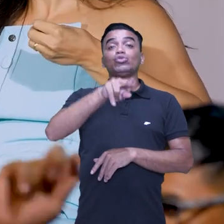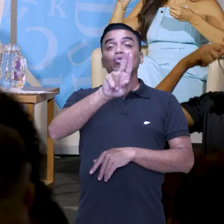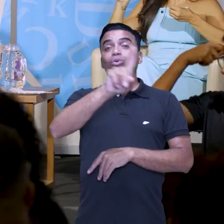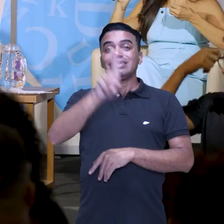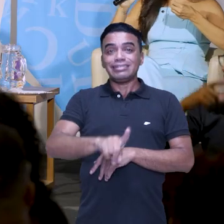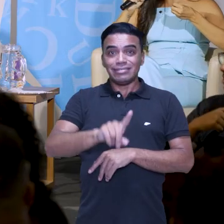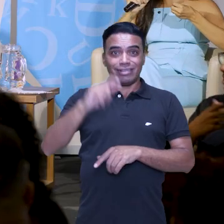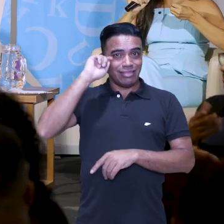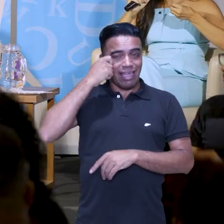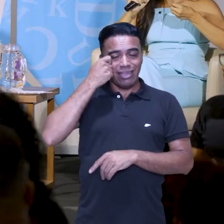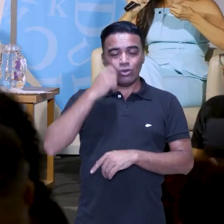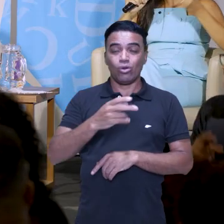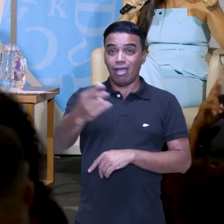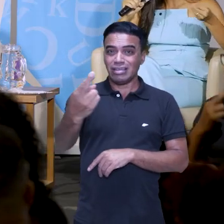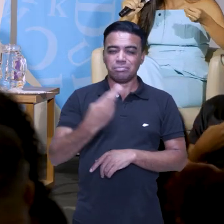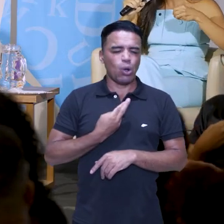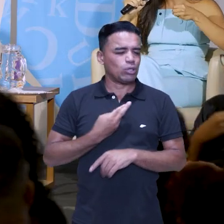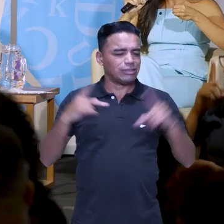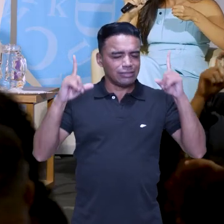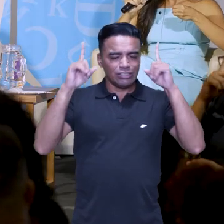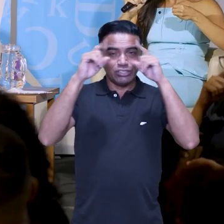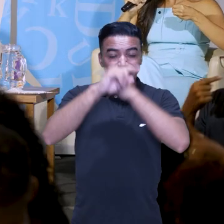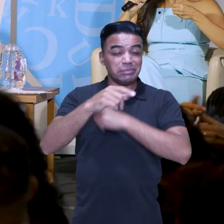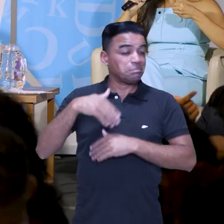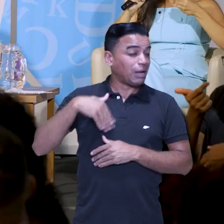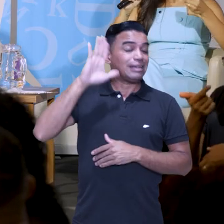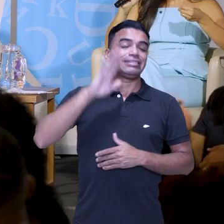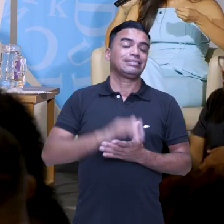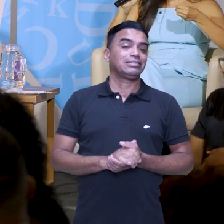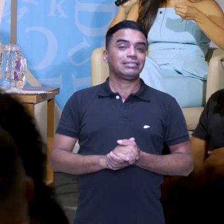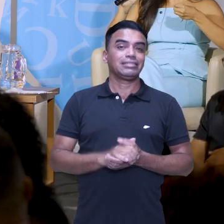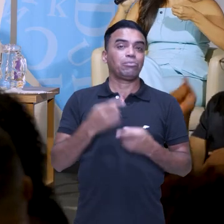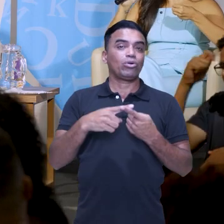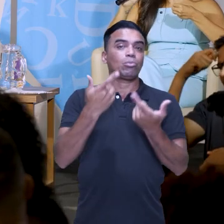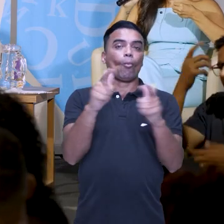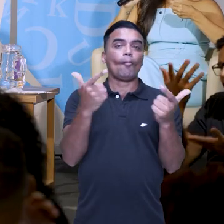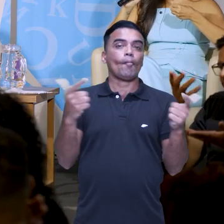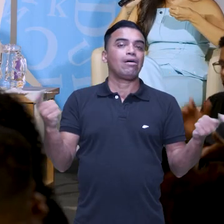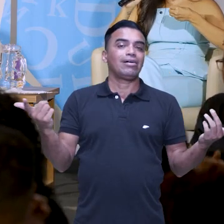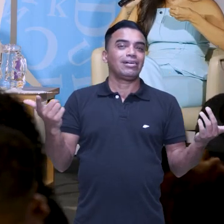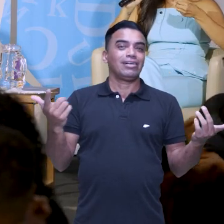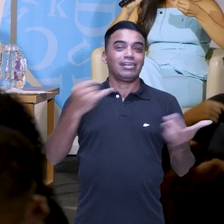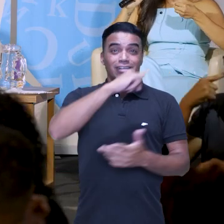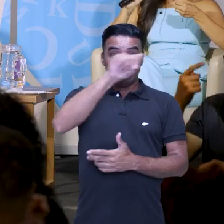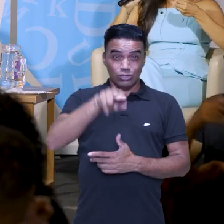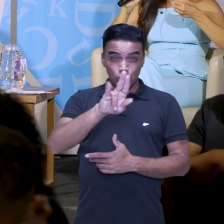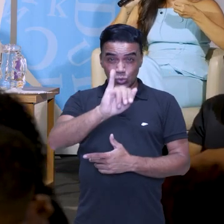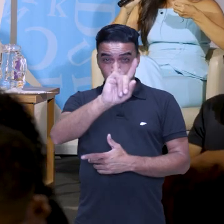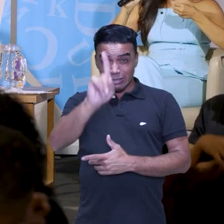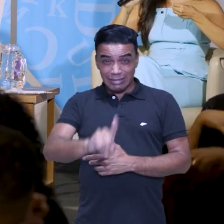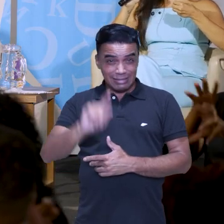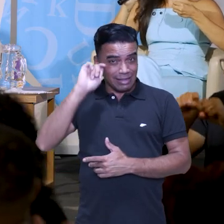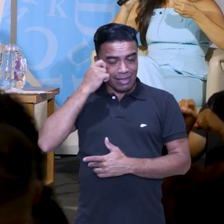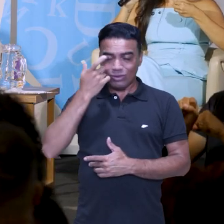ainda mais dura, porque não há. E eu falo para vocês assim, que na minha... eu me formei